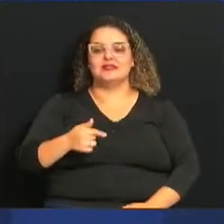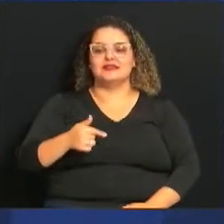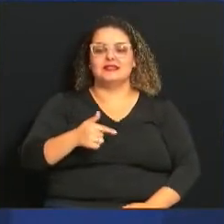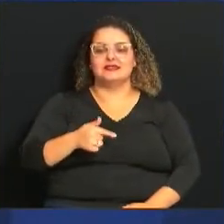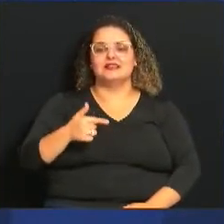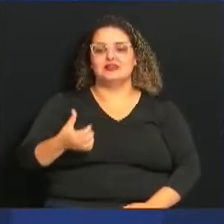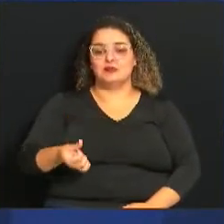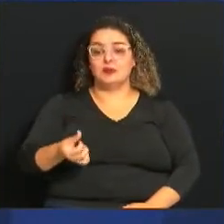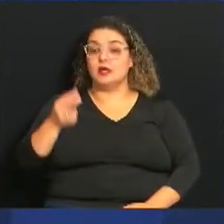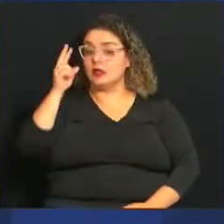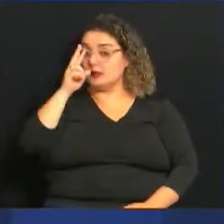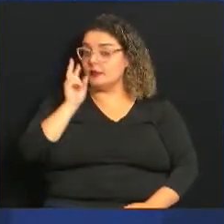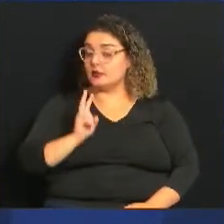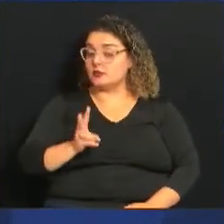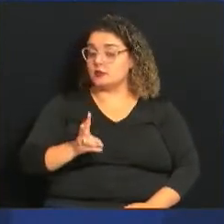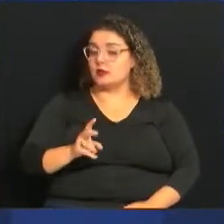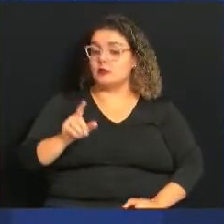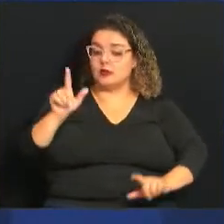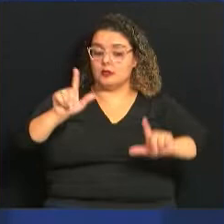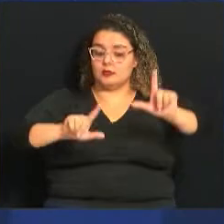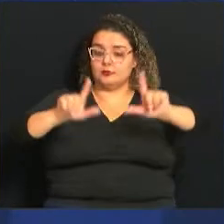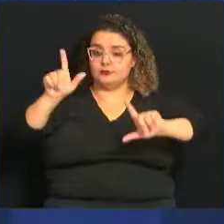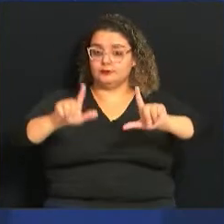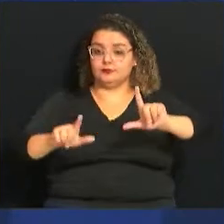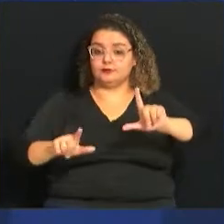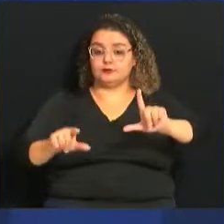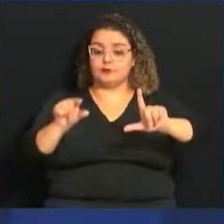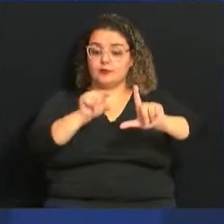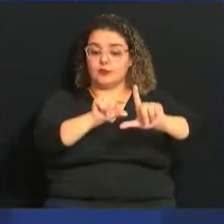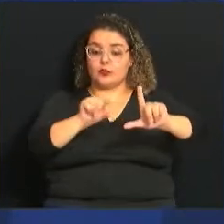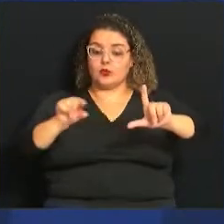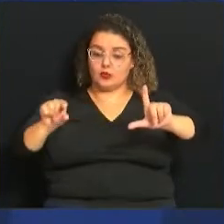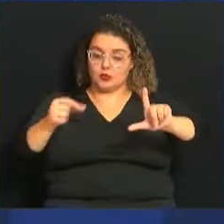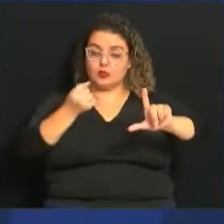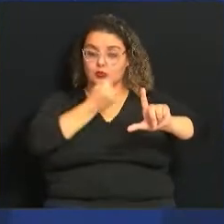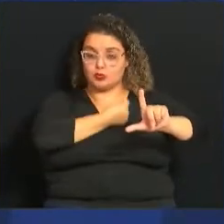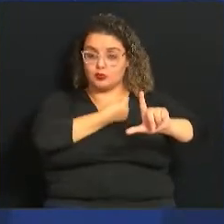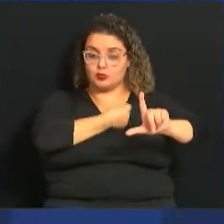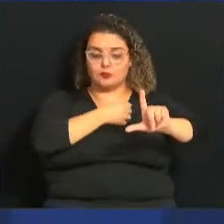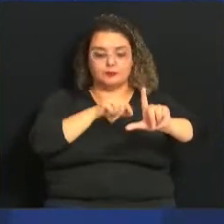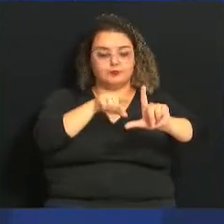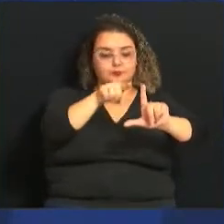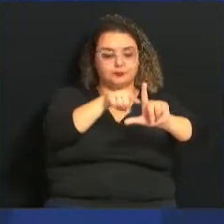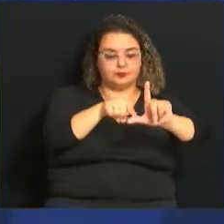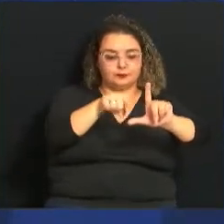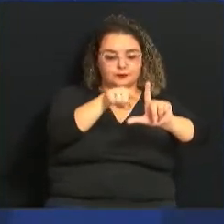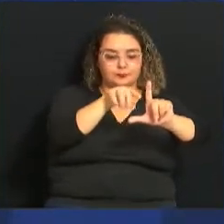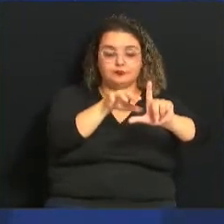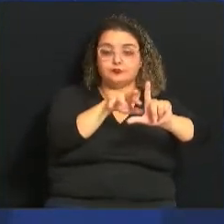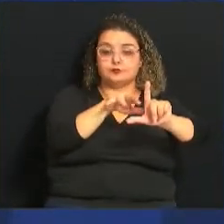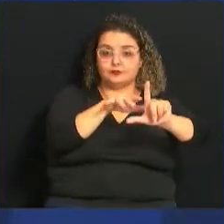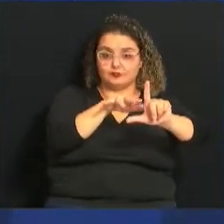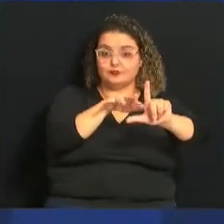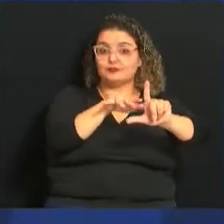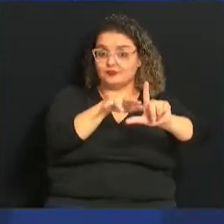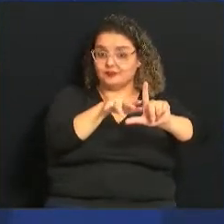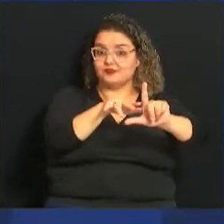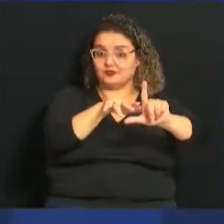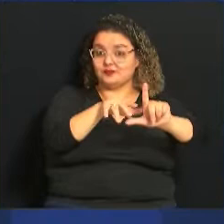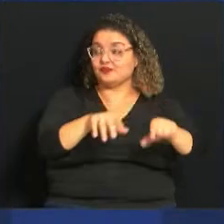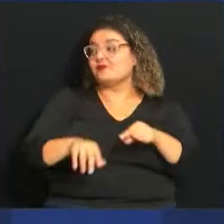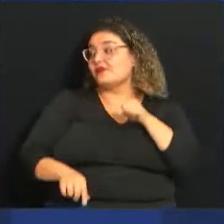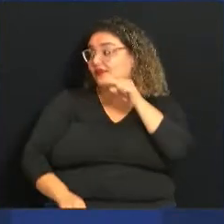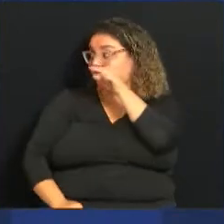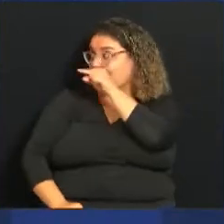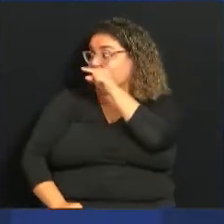978293776. Lembrando sempre, número do WhatsApp apareceu na sua tela? A gente tem a opção também do QR Code, olha só, estou apontando